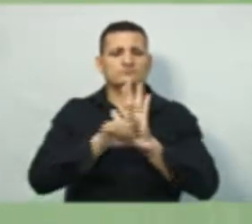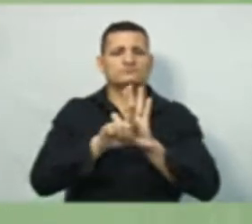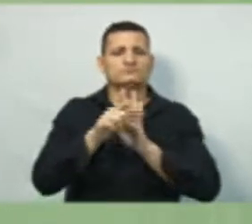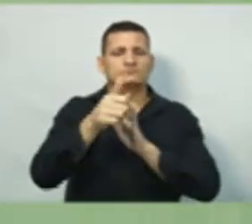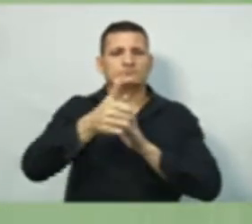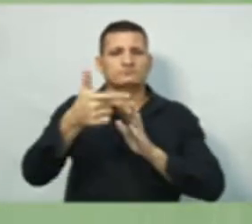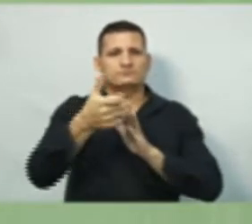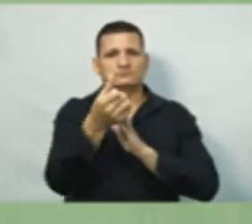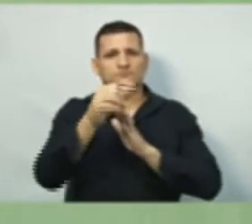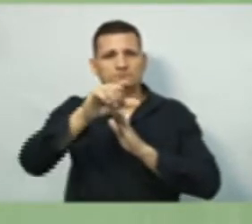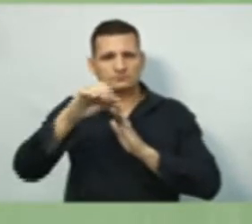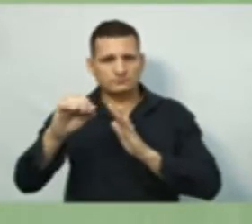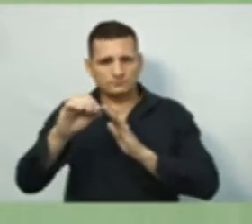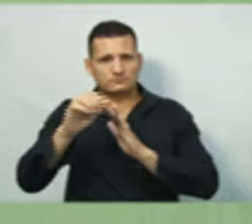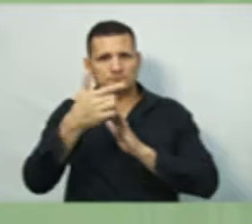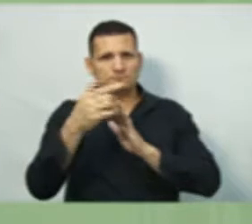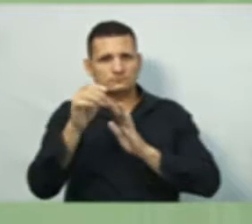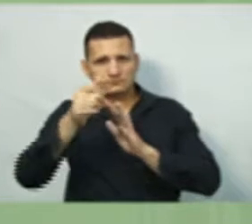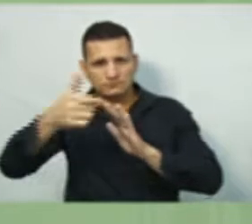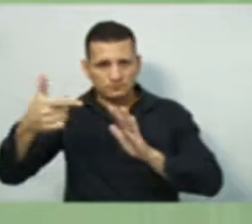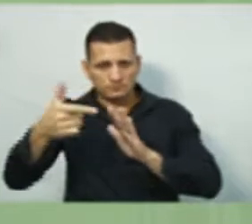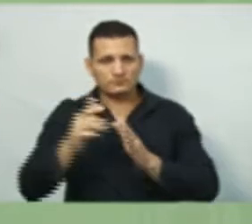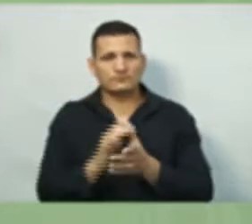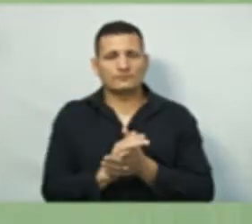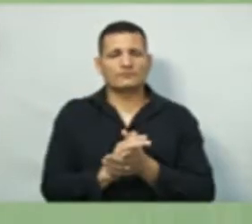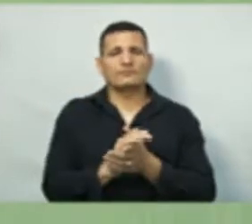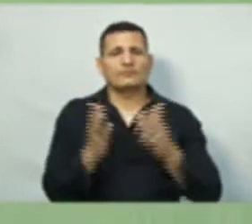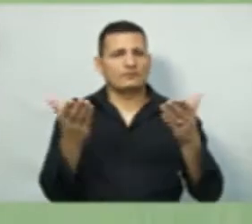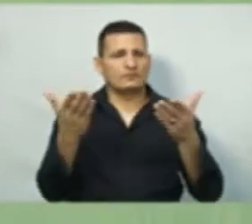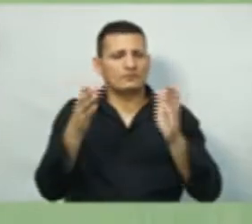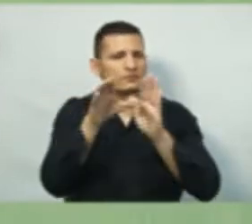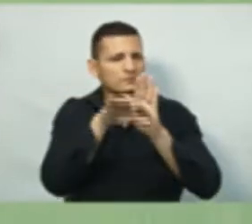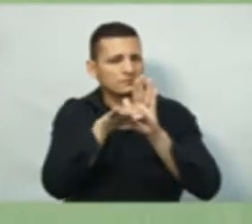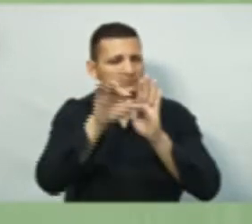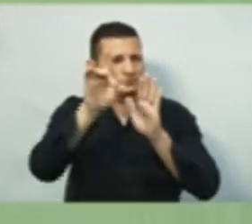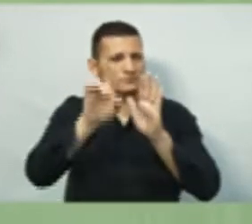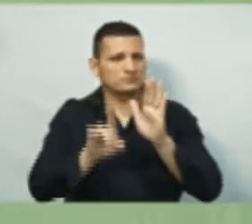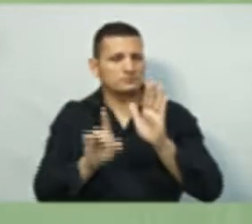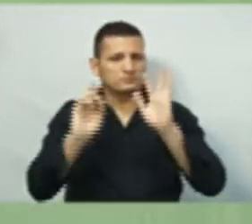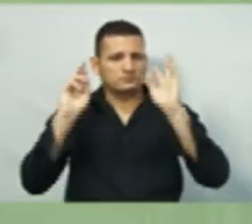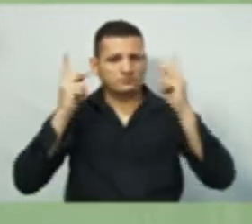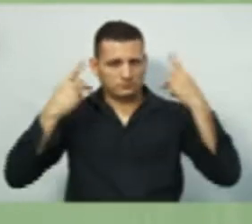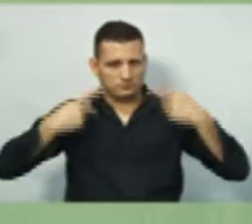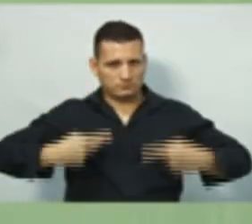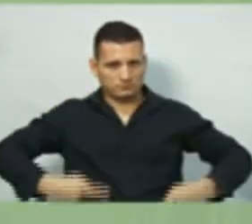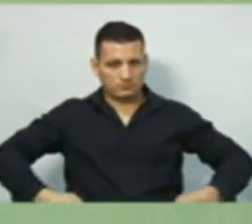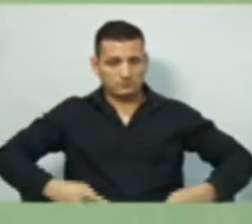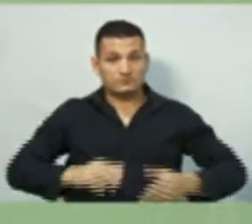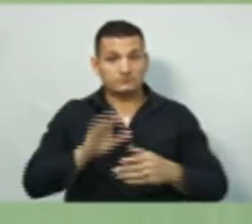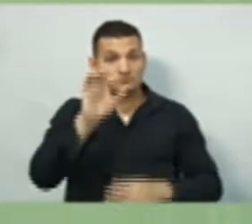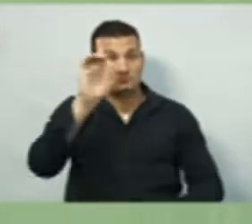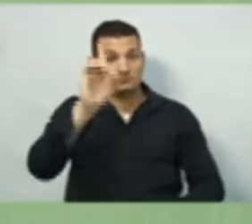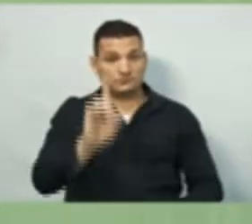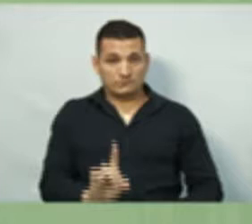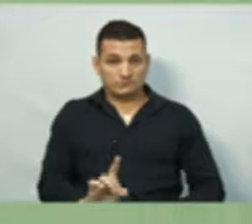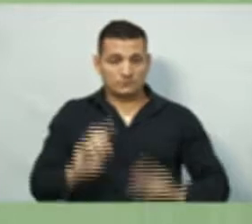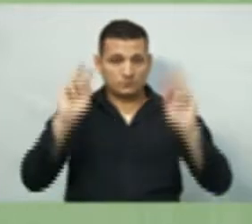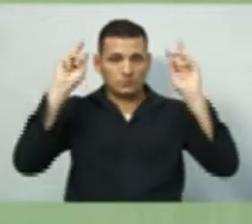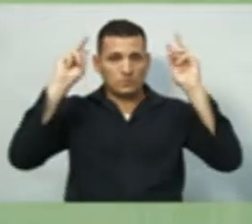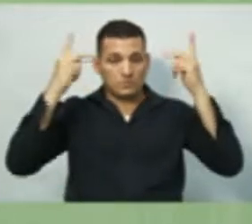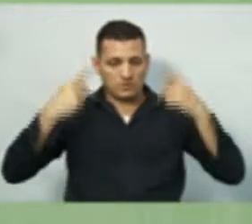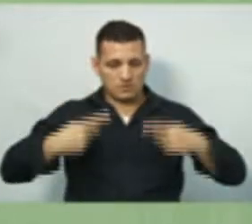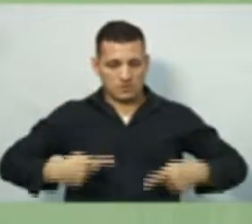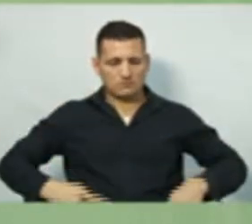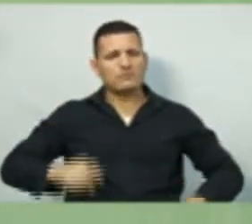12.690 de 2012. Vamos então ao conceito de direitos humanos. Direitos humanos são os direitos